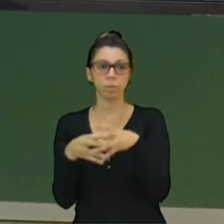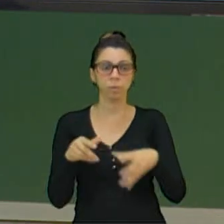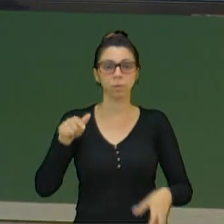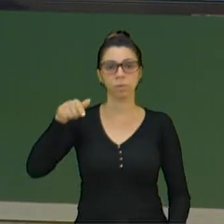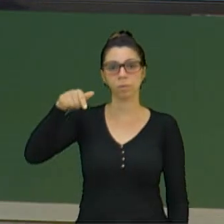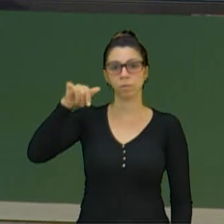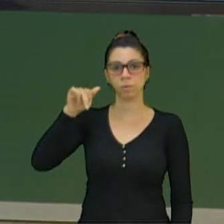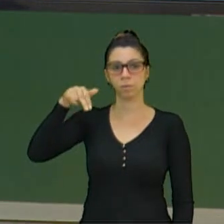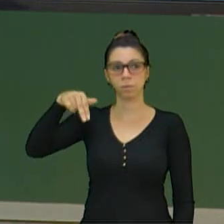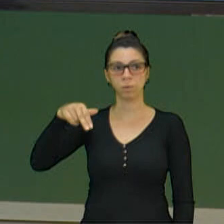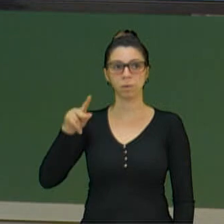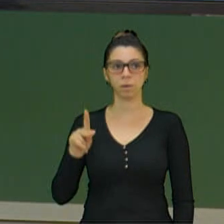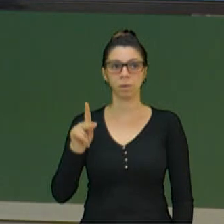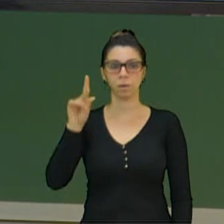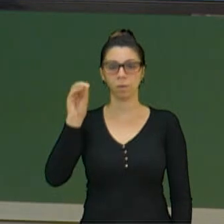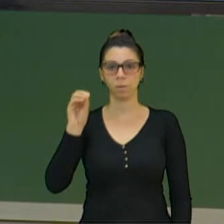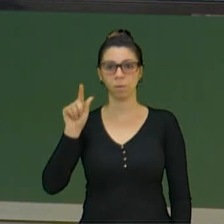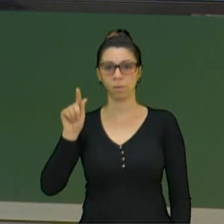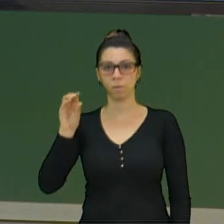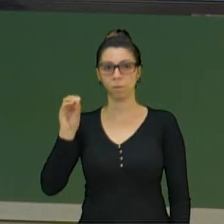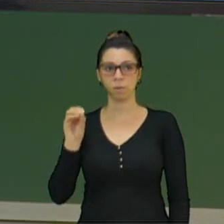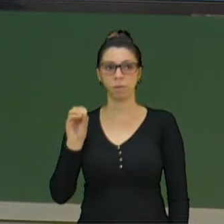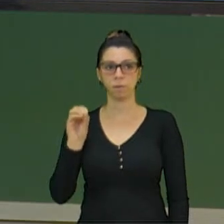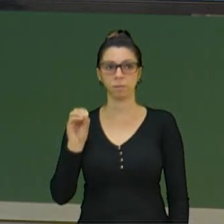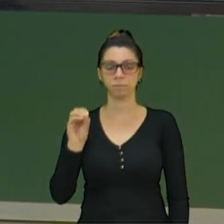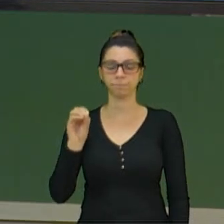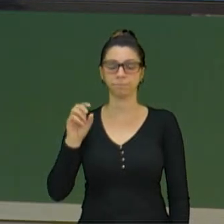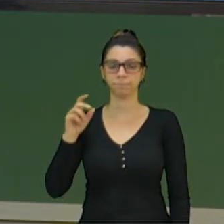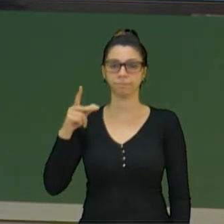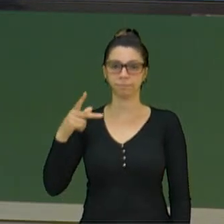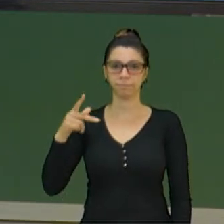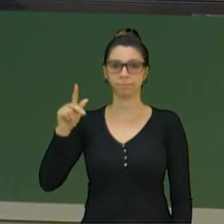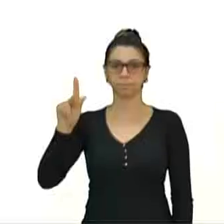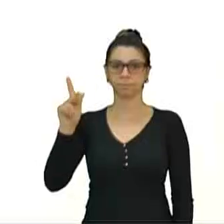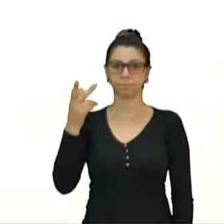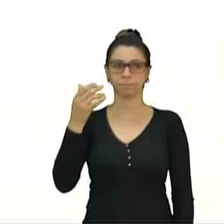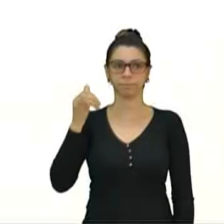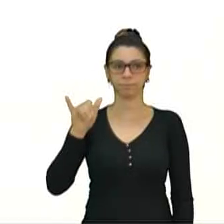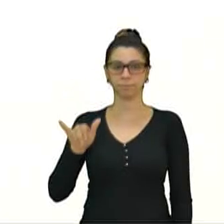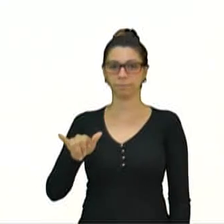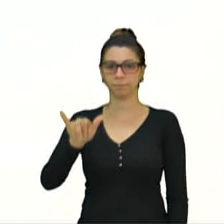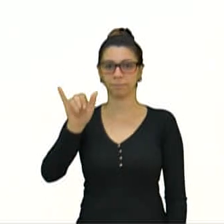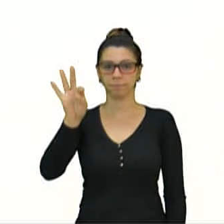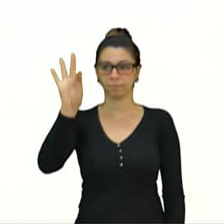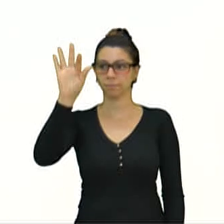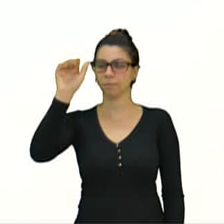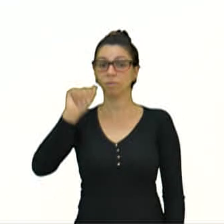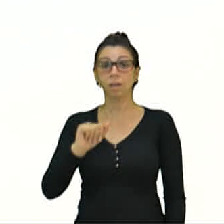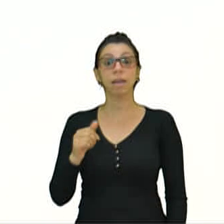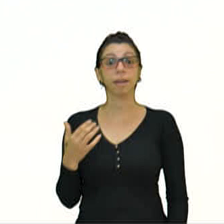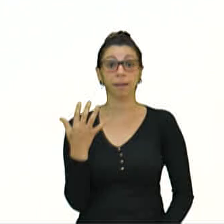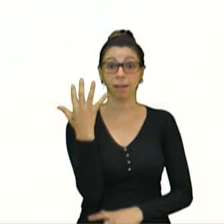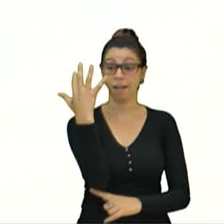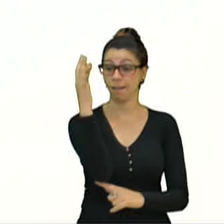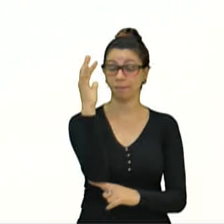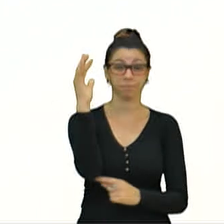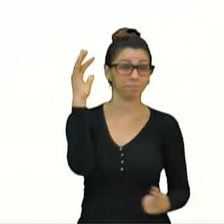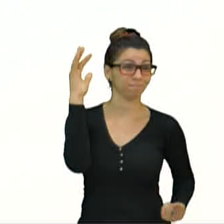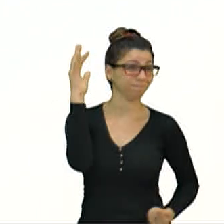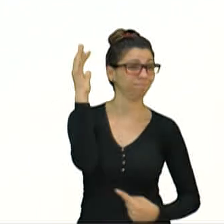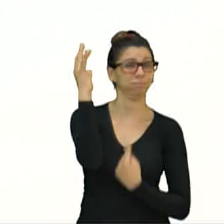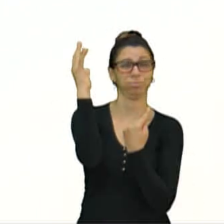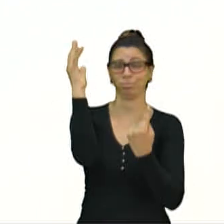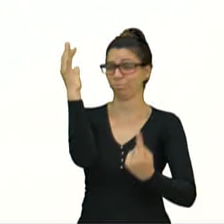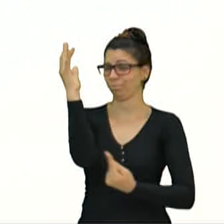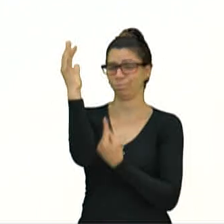da gincófita. As gincófitas são árvores bem altas. O mais conhecido dos representantes